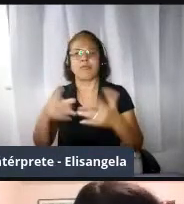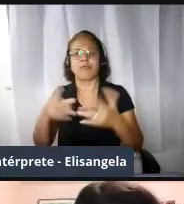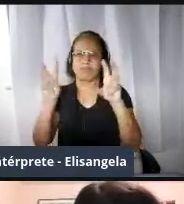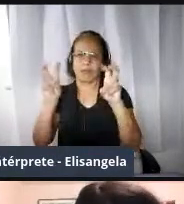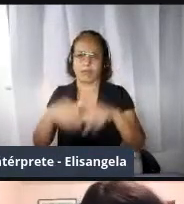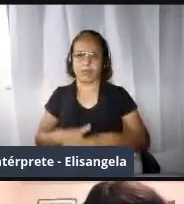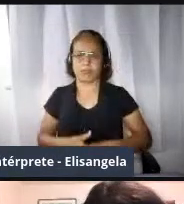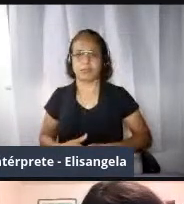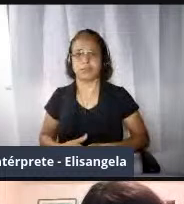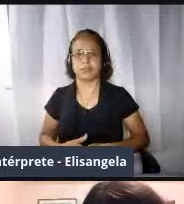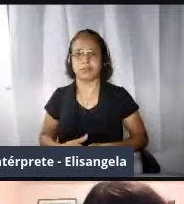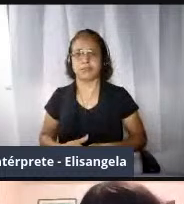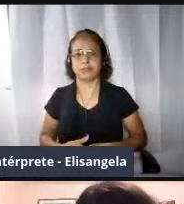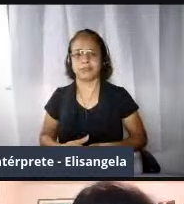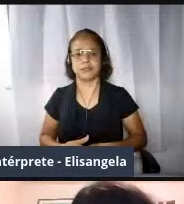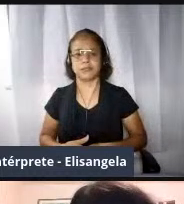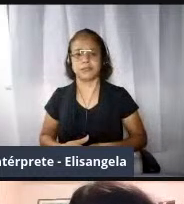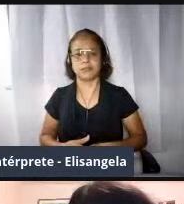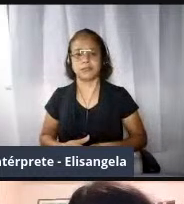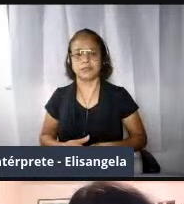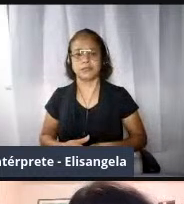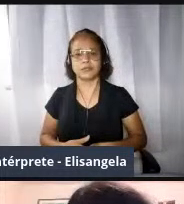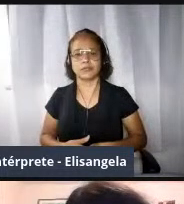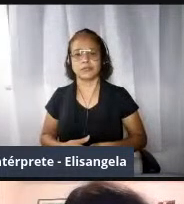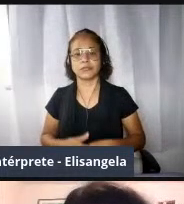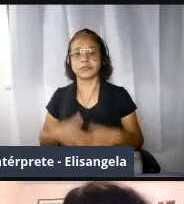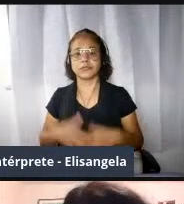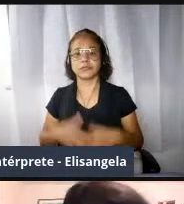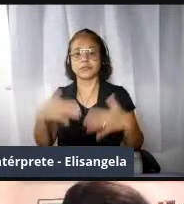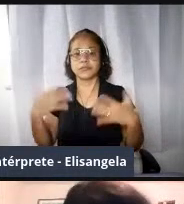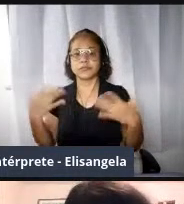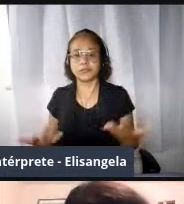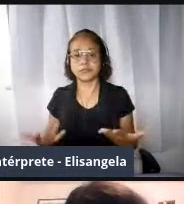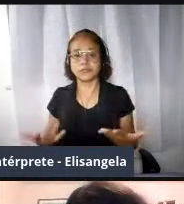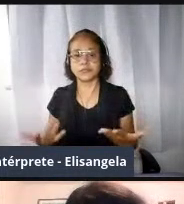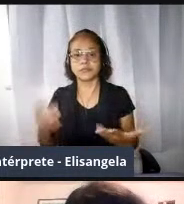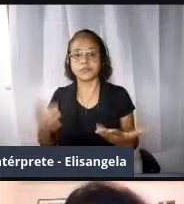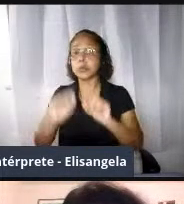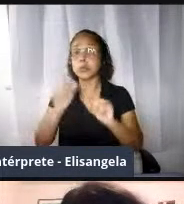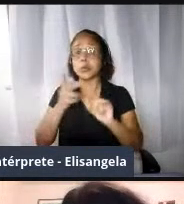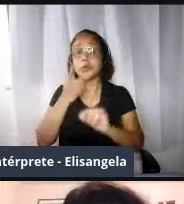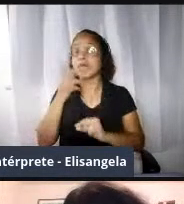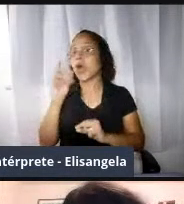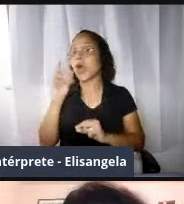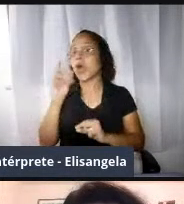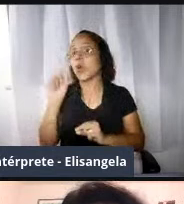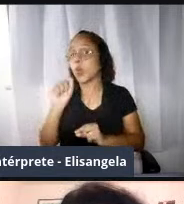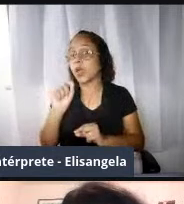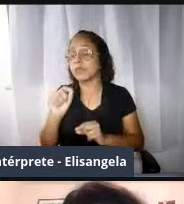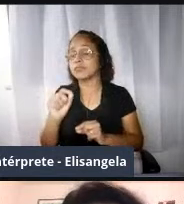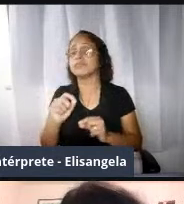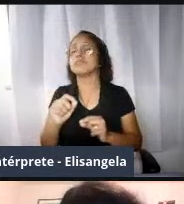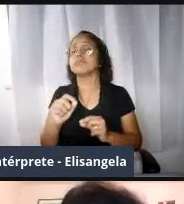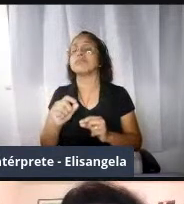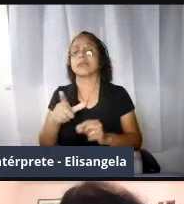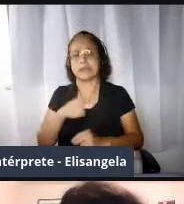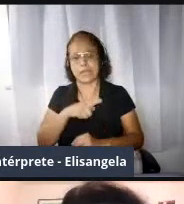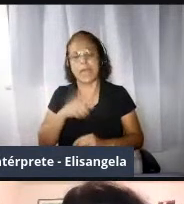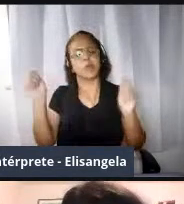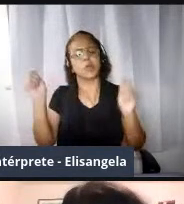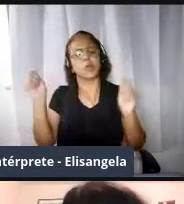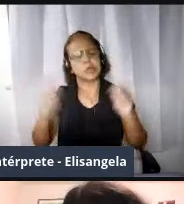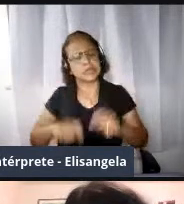O que que eu concluo, né, em linhas muito gerais, né, nesse mestrado, é que é possível fazer associação entre escola e educação escolar e